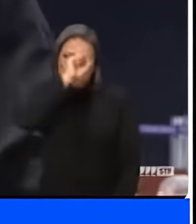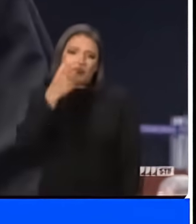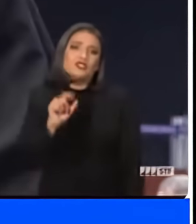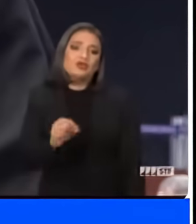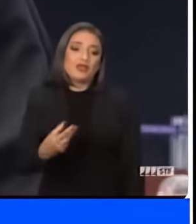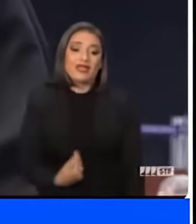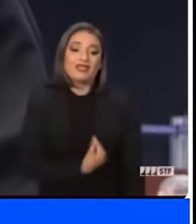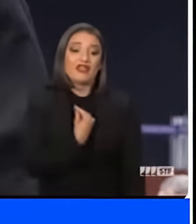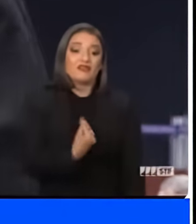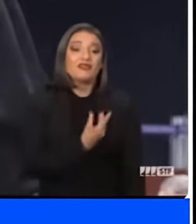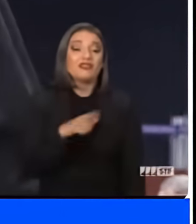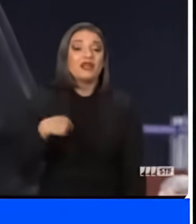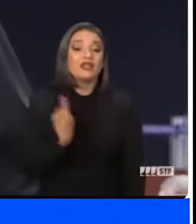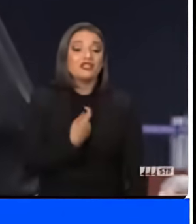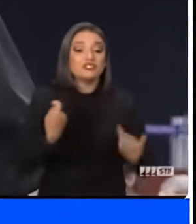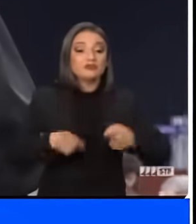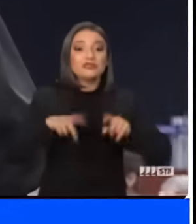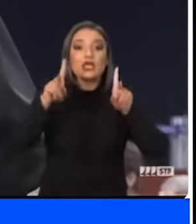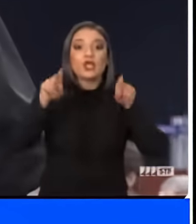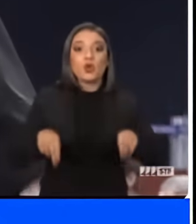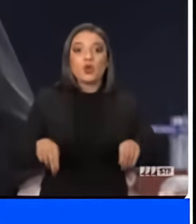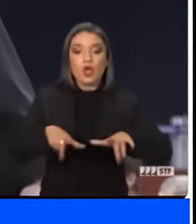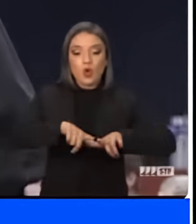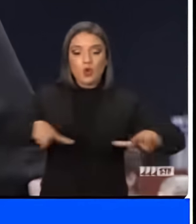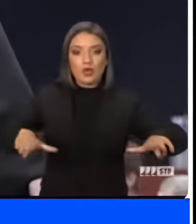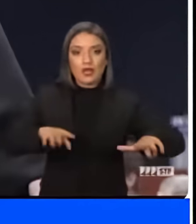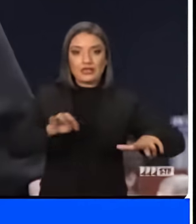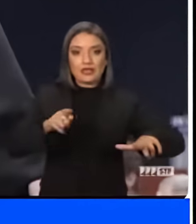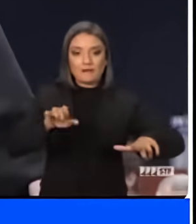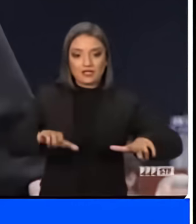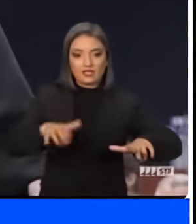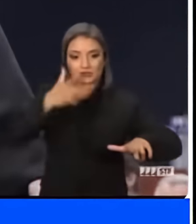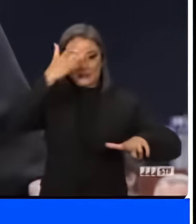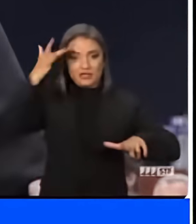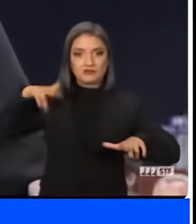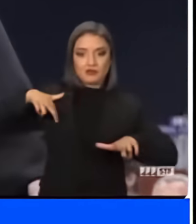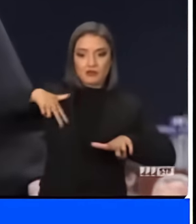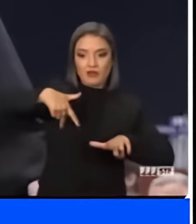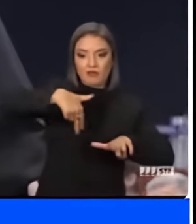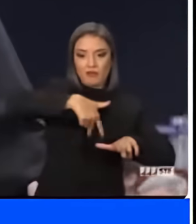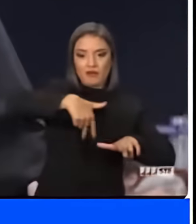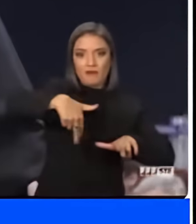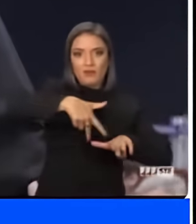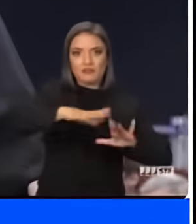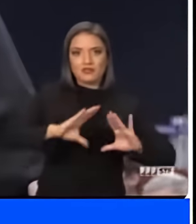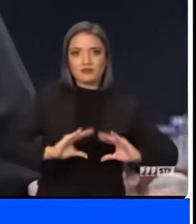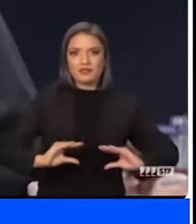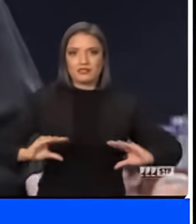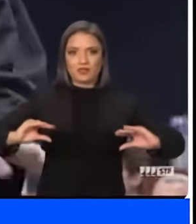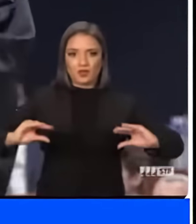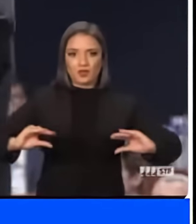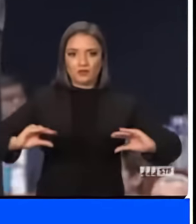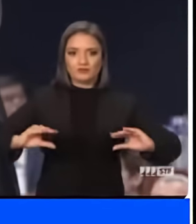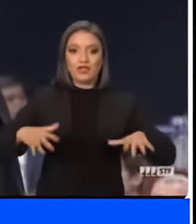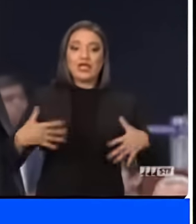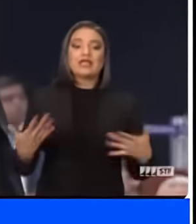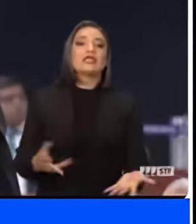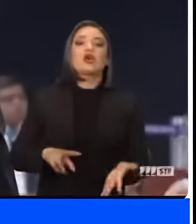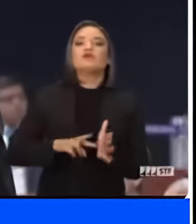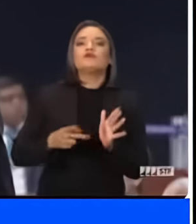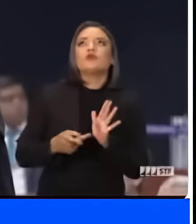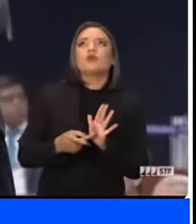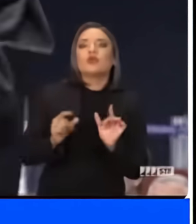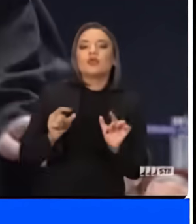temos que ser como tapete, para que os outros pisem macio. É como se eu pudesse ouvi-lo